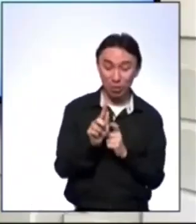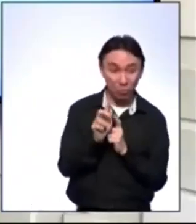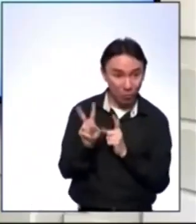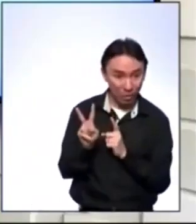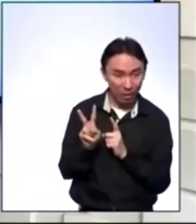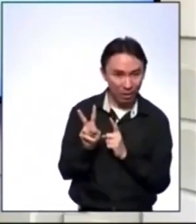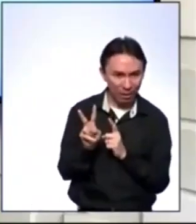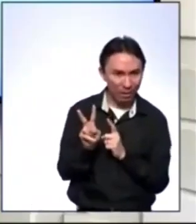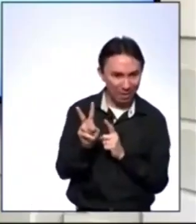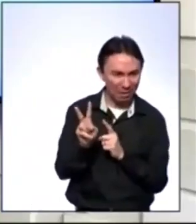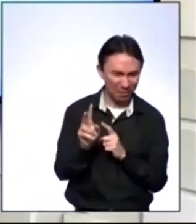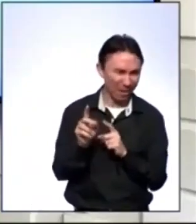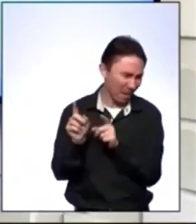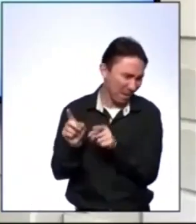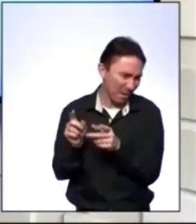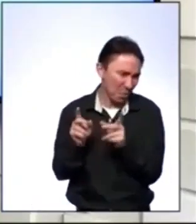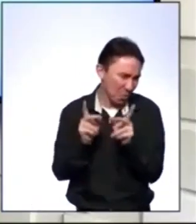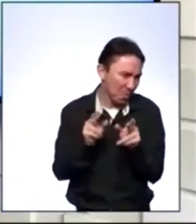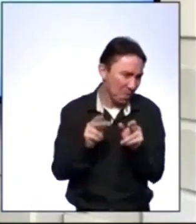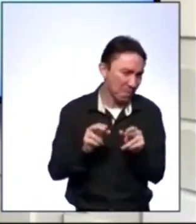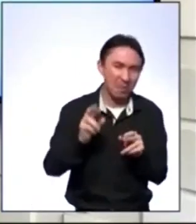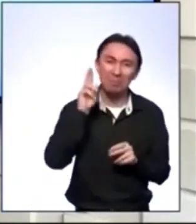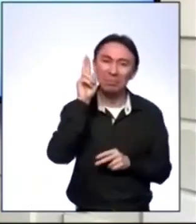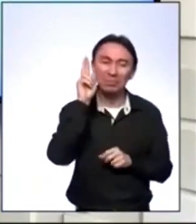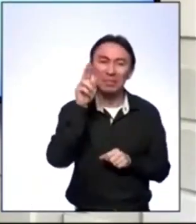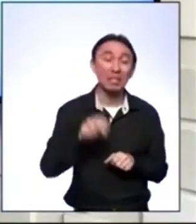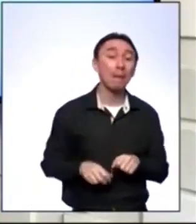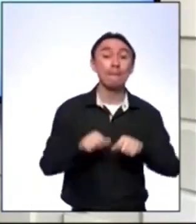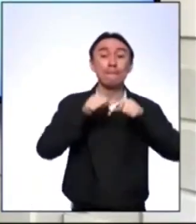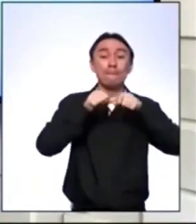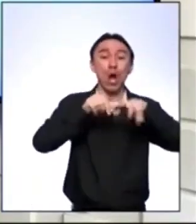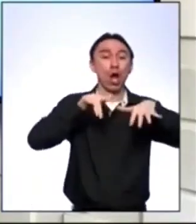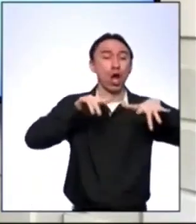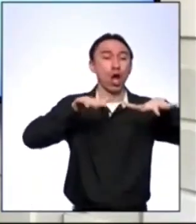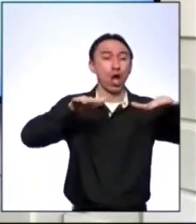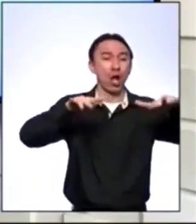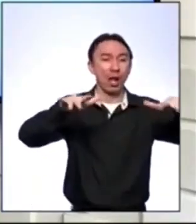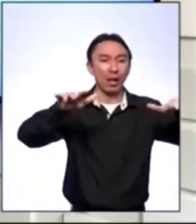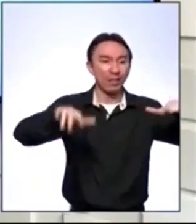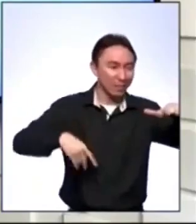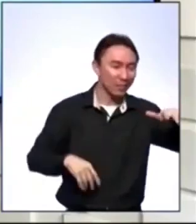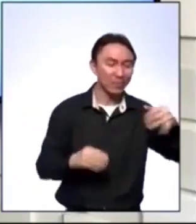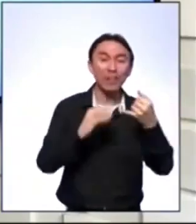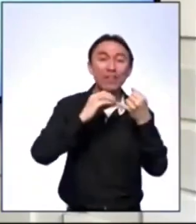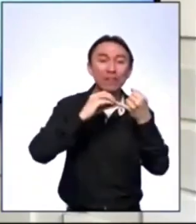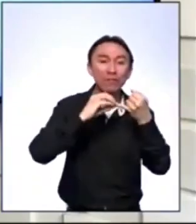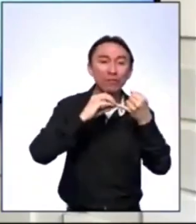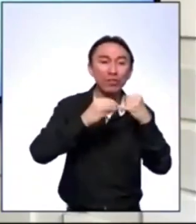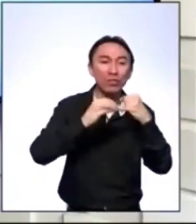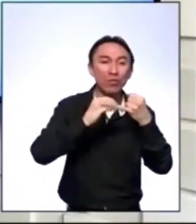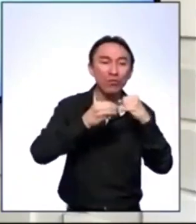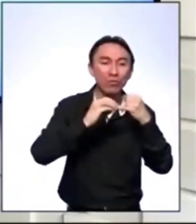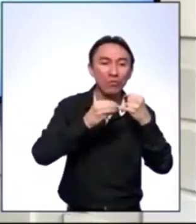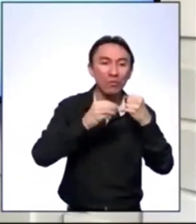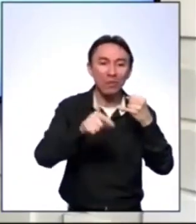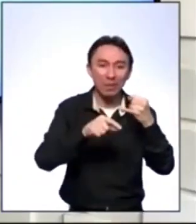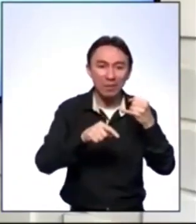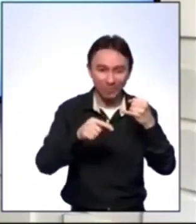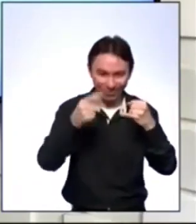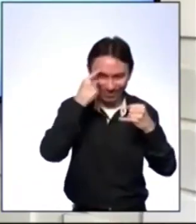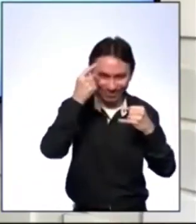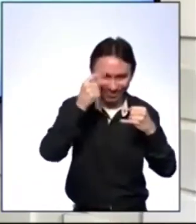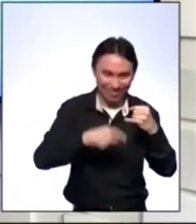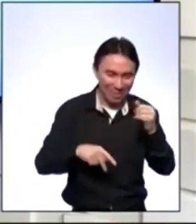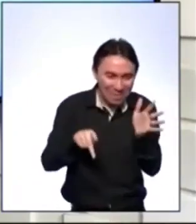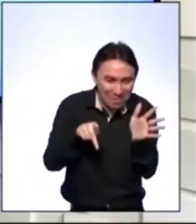é ele o responsável, né, pela difusão da ideia de que a feijoada é o prato típico nacional.